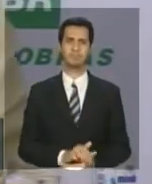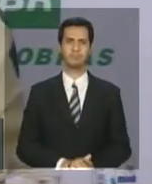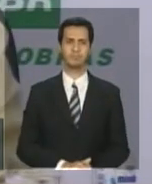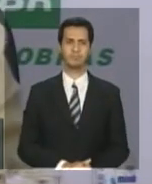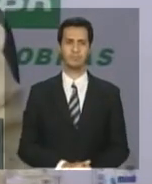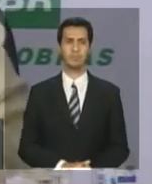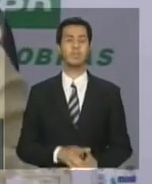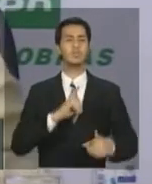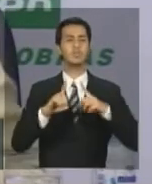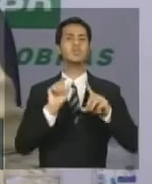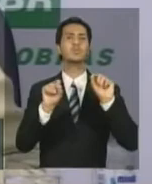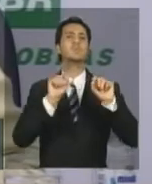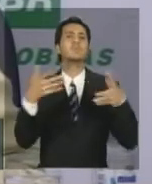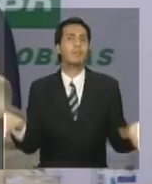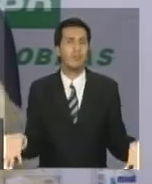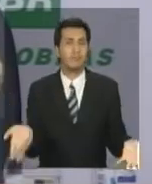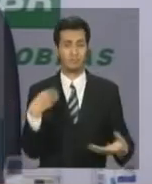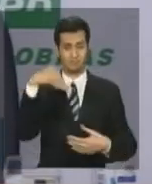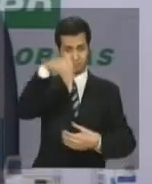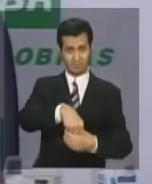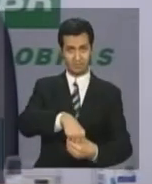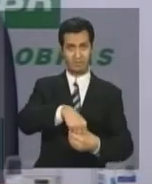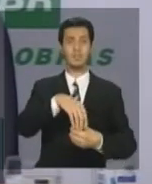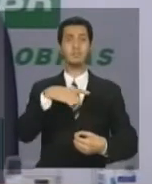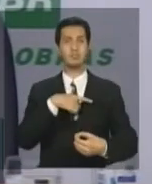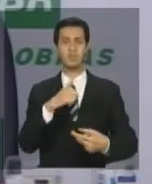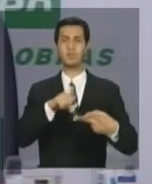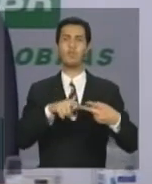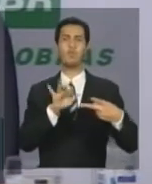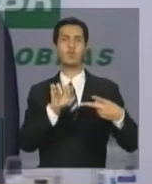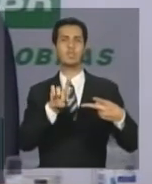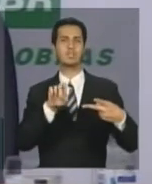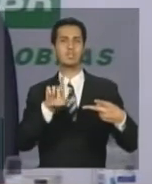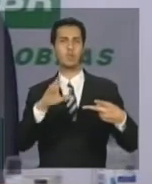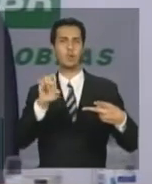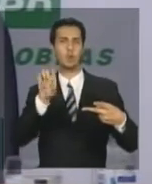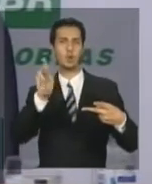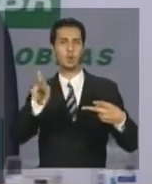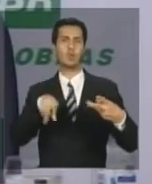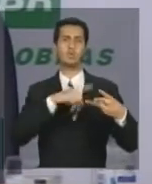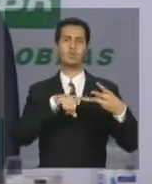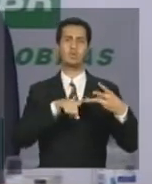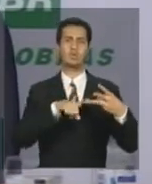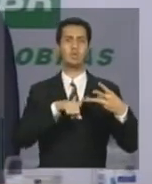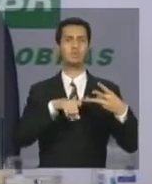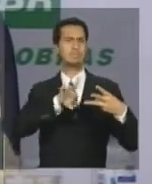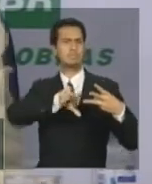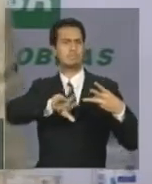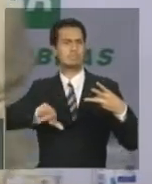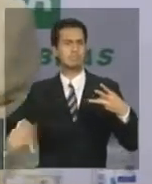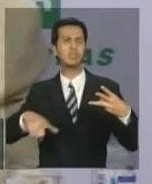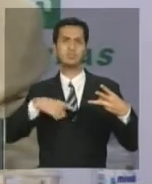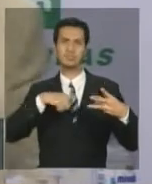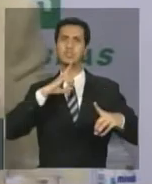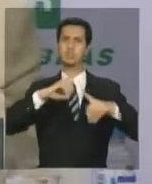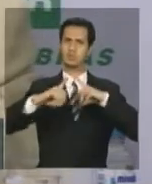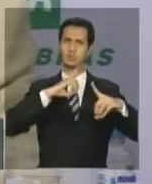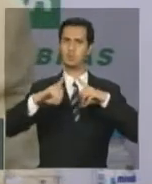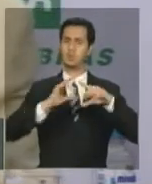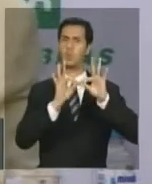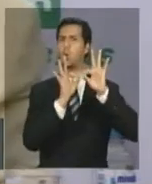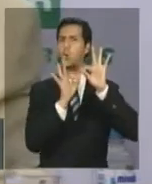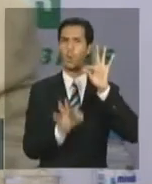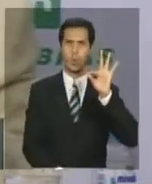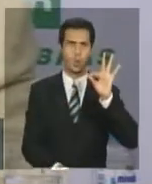E discutido com quem? Internamente, discutido com os fornecedores, discutido com os EPCistas. É uma discussão longa,